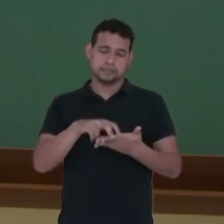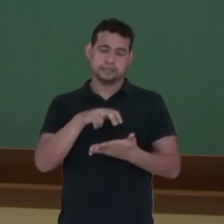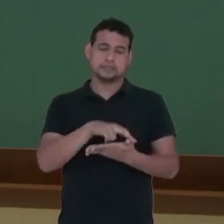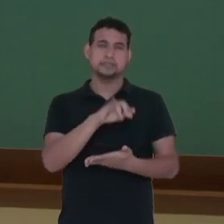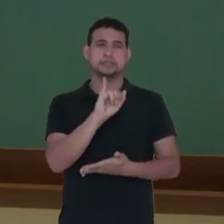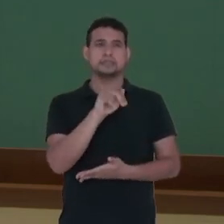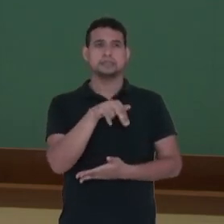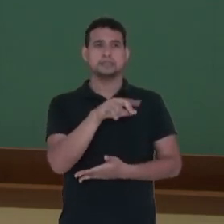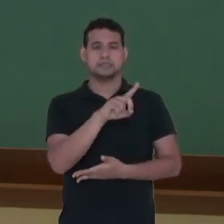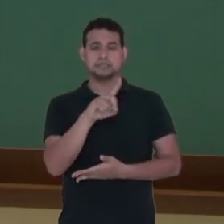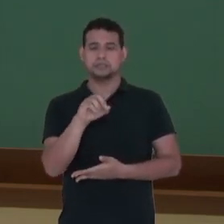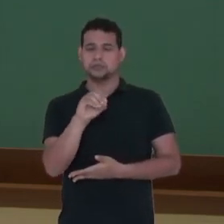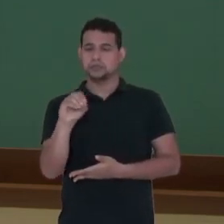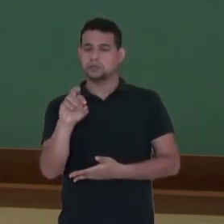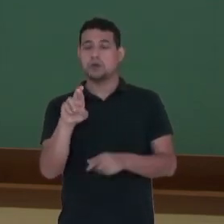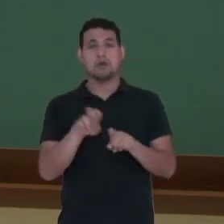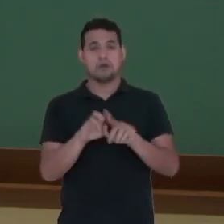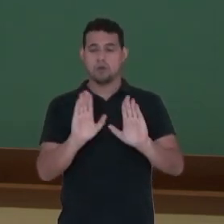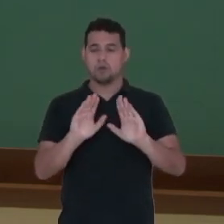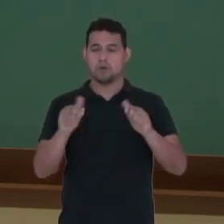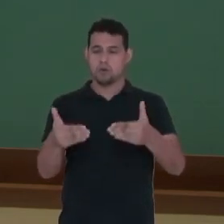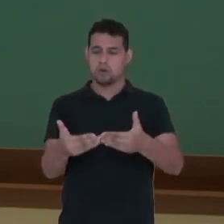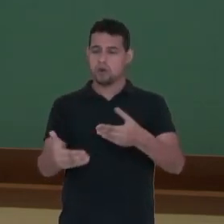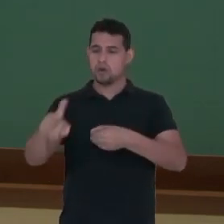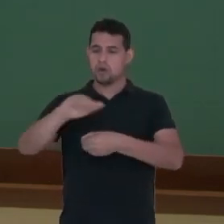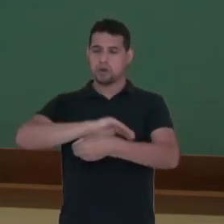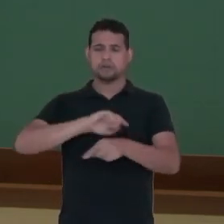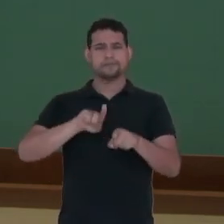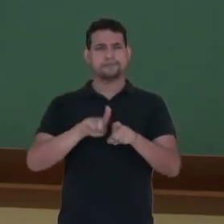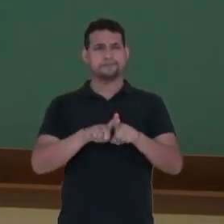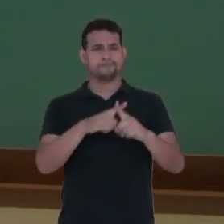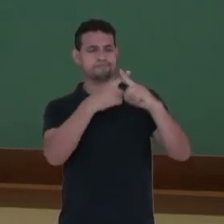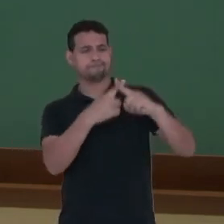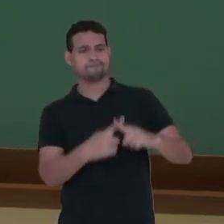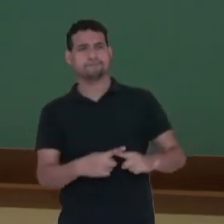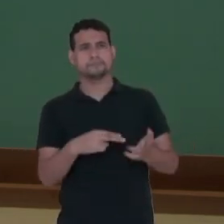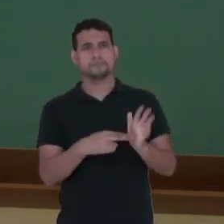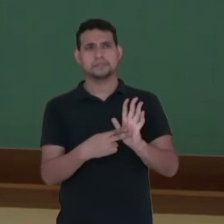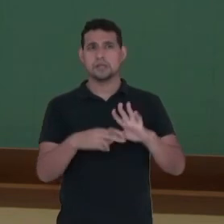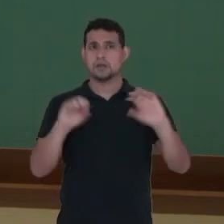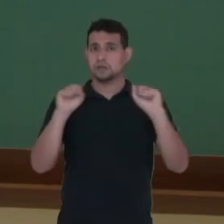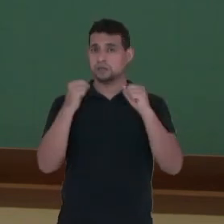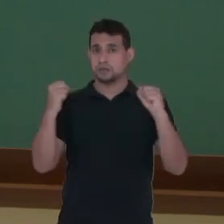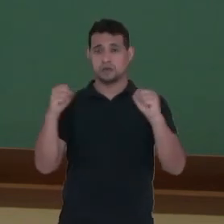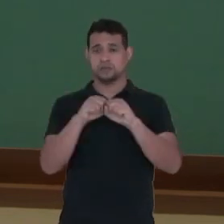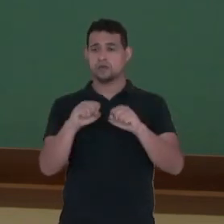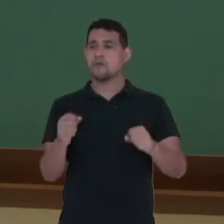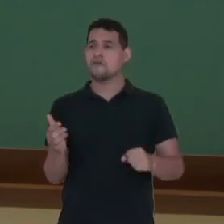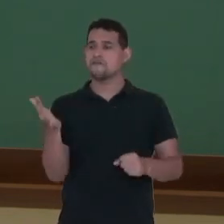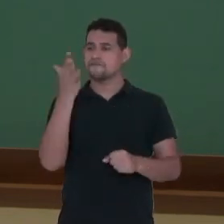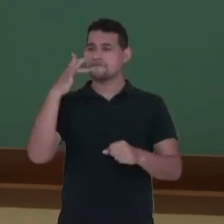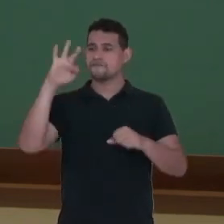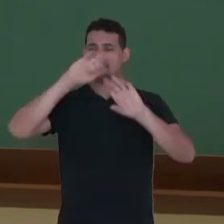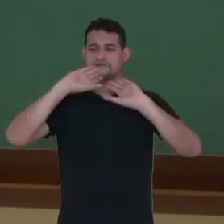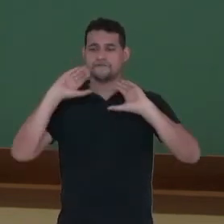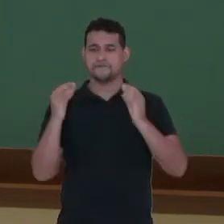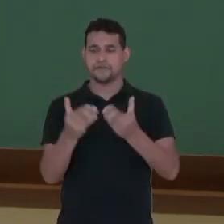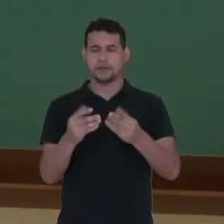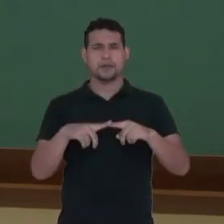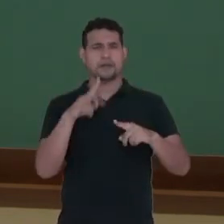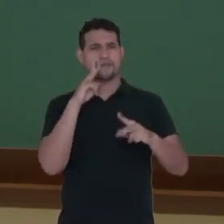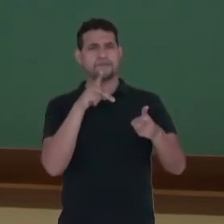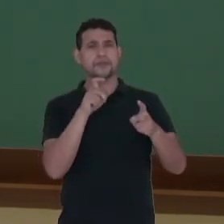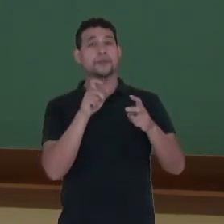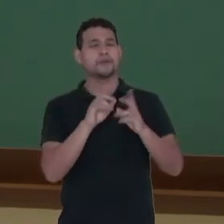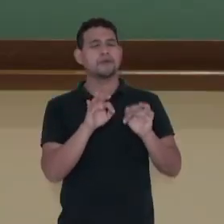parkour praticado em ambiente fechado, competições, né? Que ele é um esporte, confederação. E nós vimos,